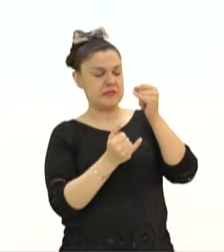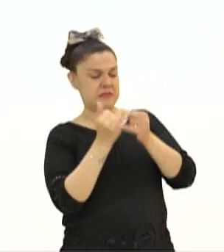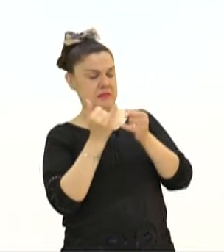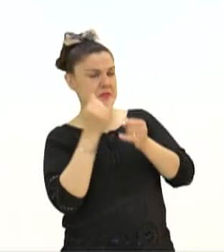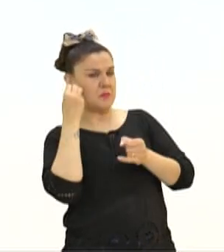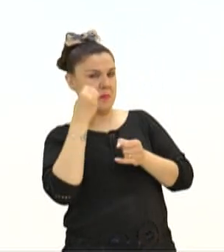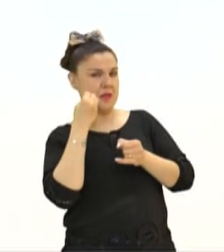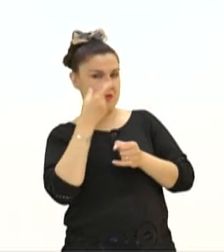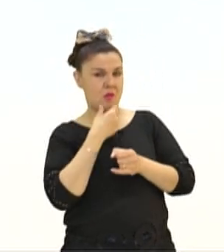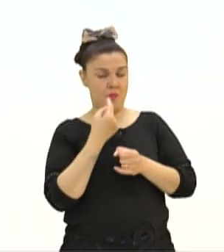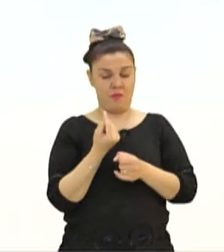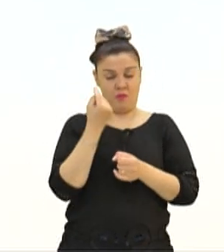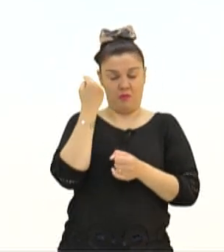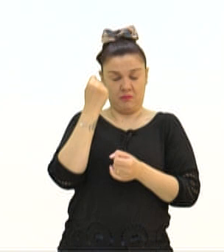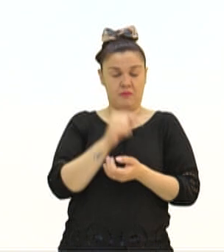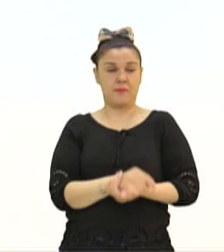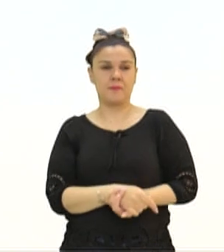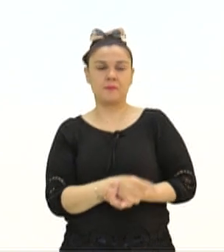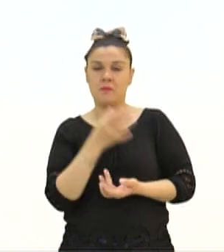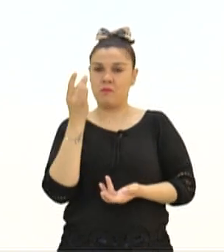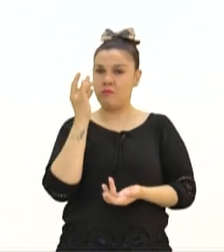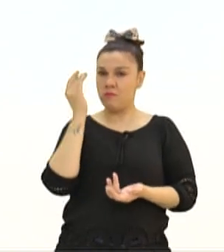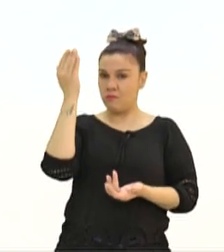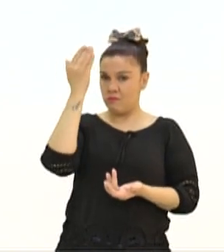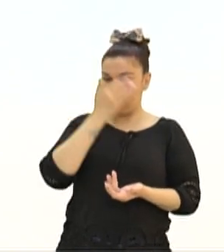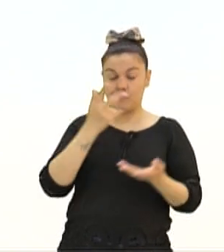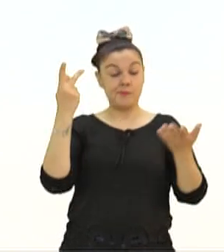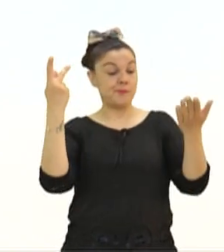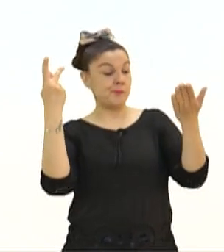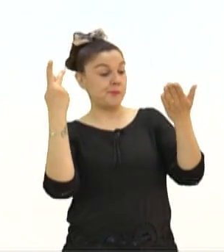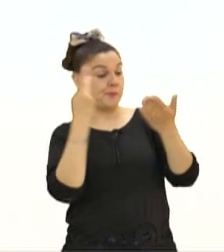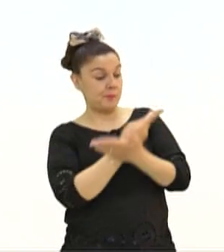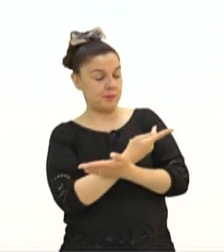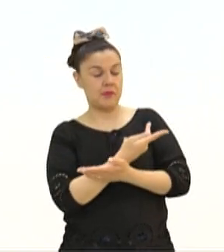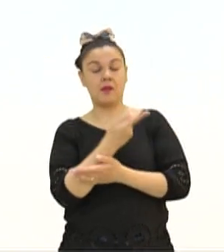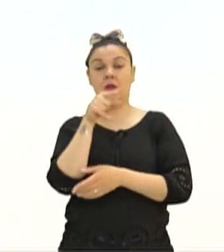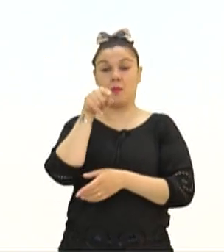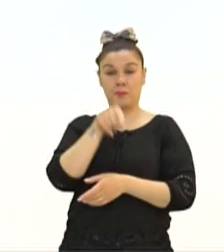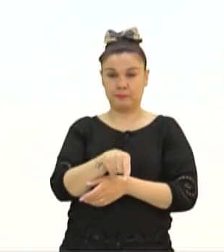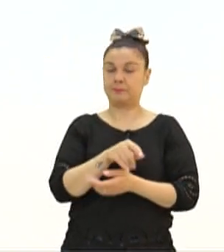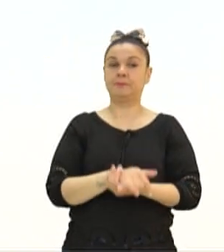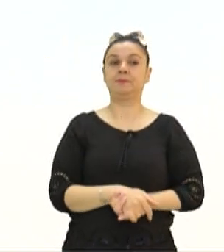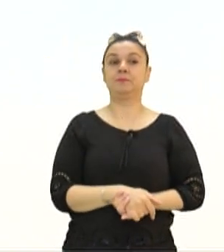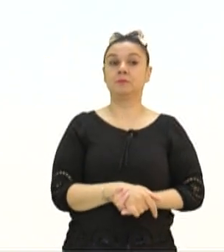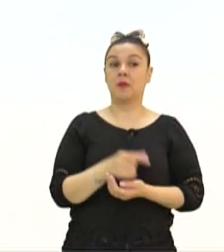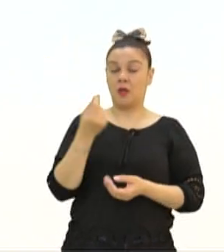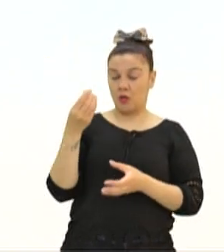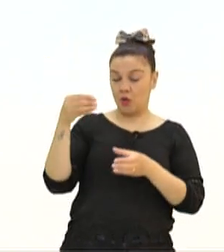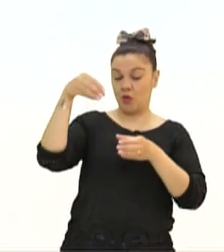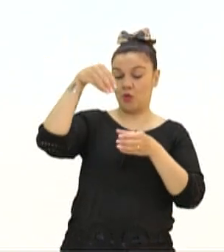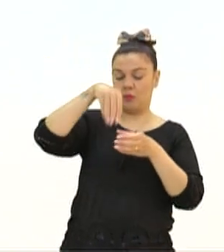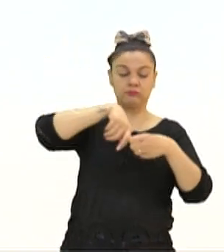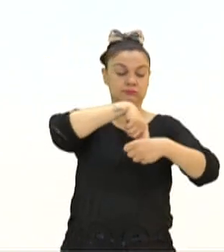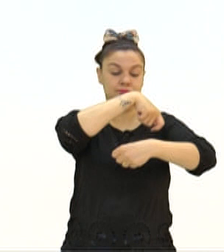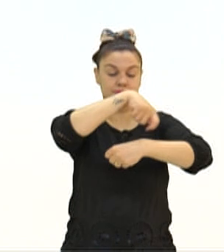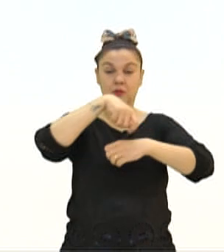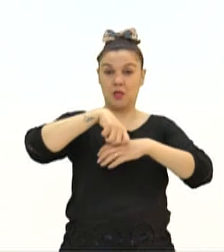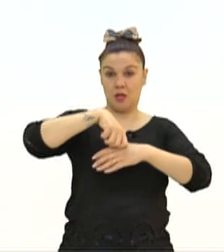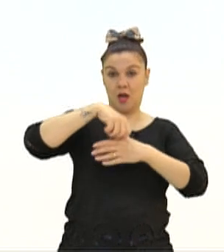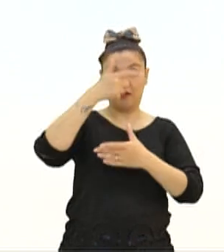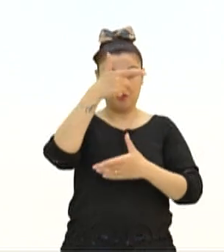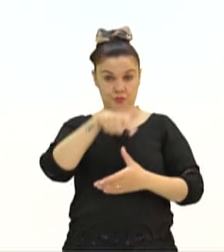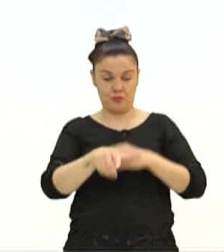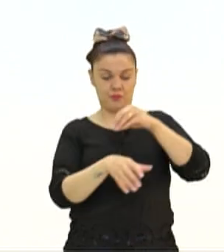E aí ele conseguiu comprovar aquela brecha que o Spallanzani não conseguiu. Ele colocou um caldo dentro